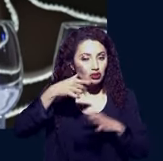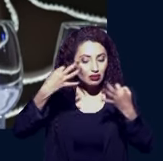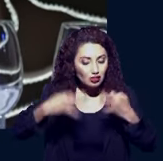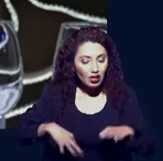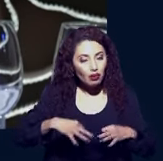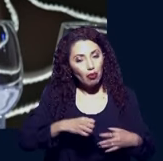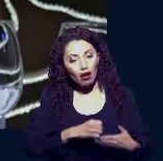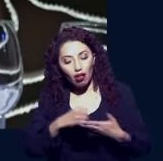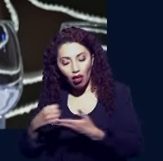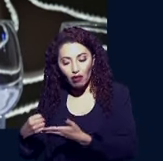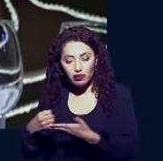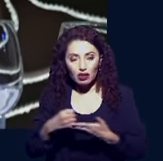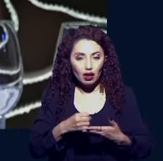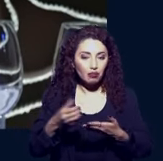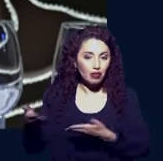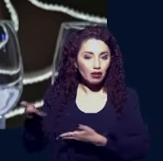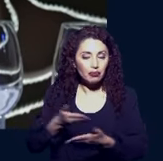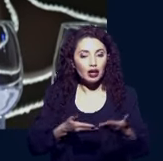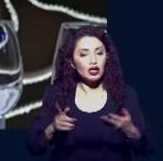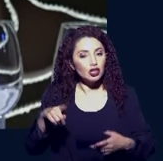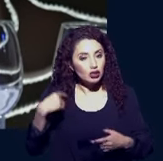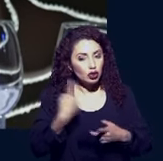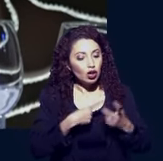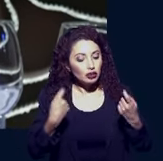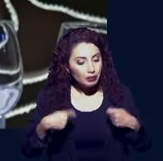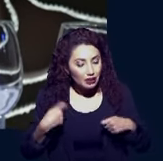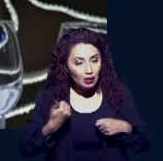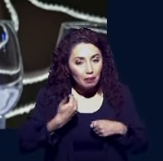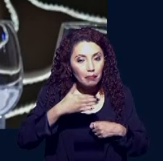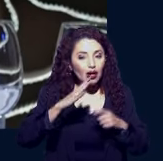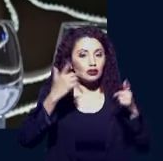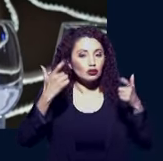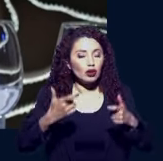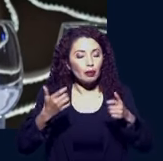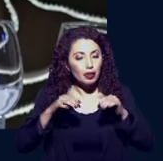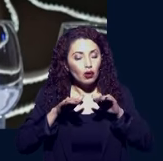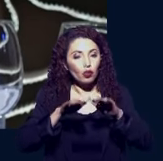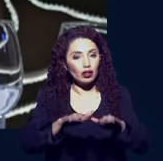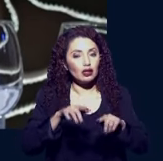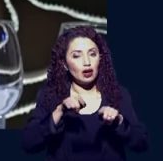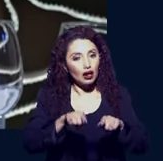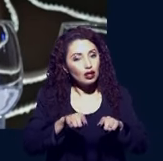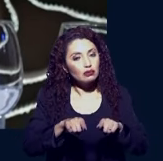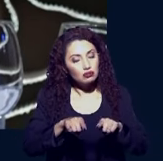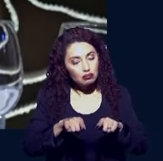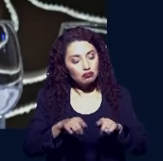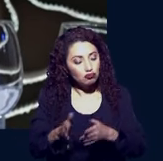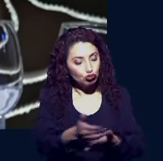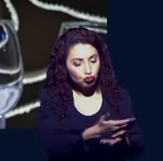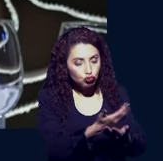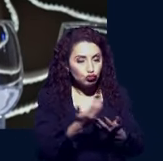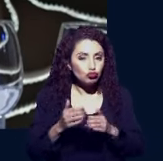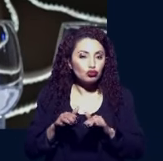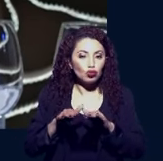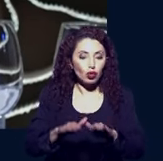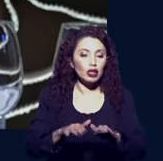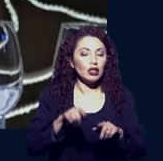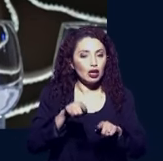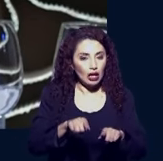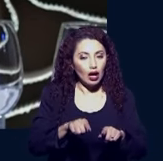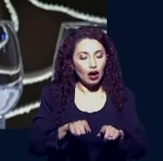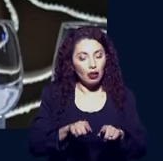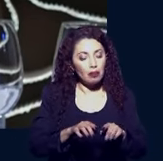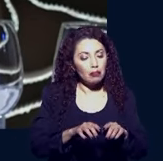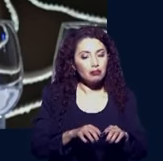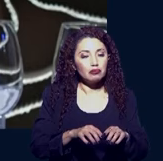por isso que nós precisamos até de mais armazenagem para poder escar essa safra de maneira mais eh parcelada